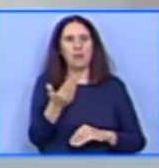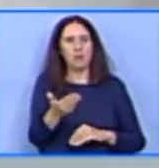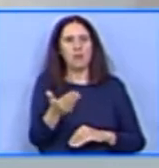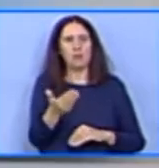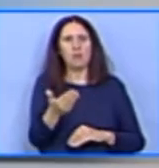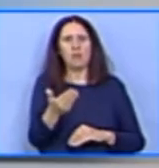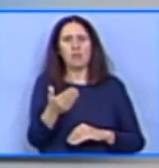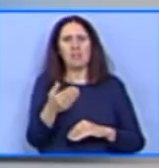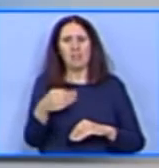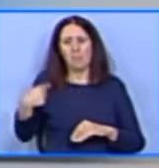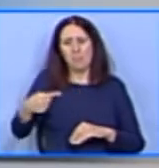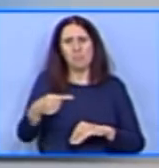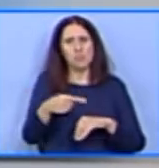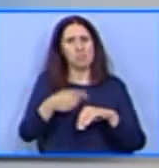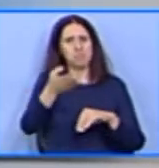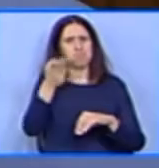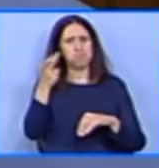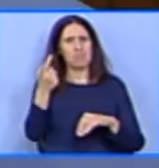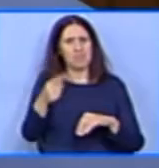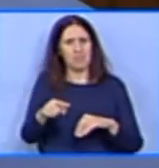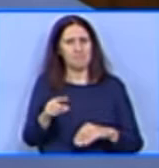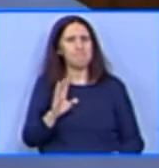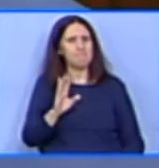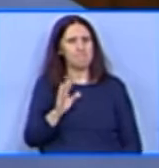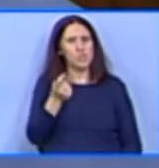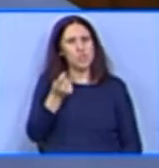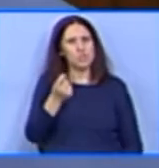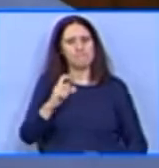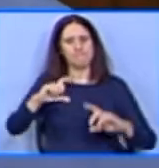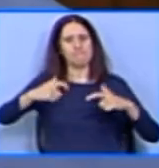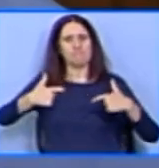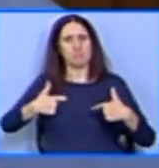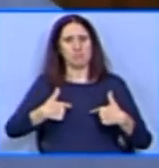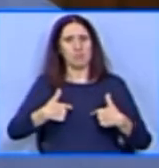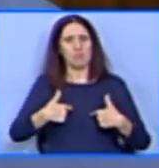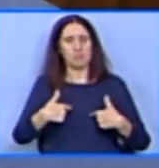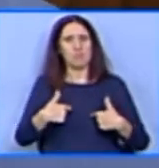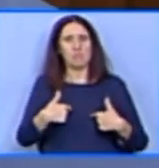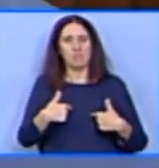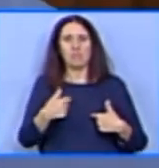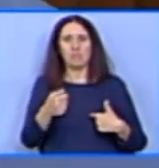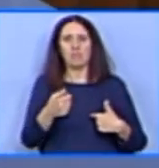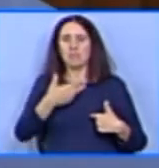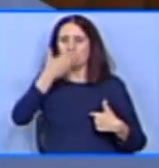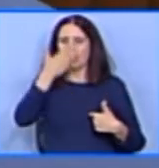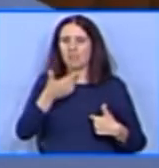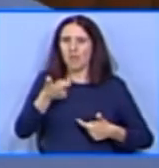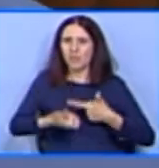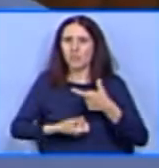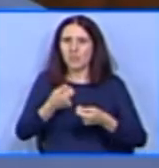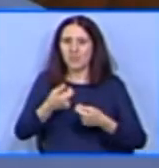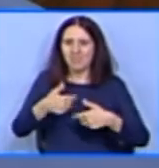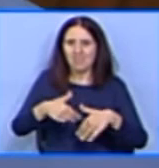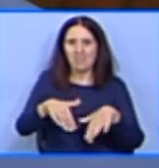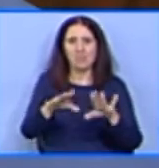temos no resto dos dias do ano, não é? E aqui convém travar um bocadinho e deixar respirar os dias. E